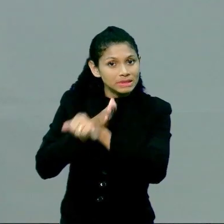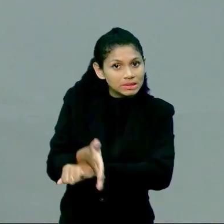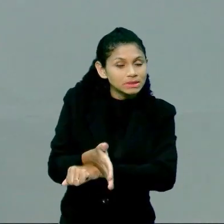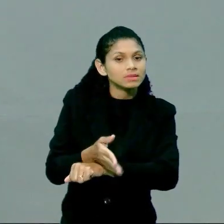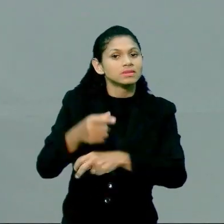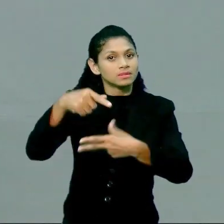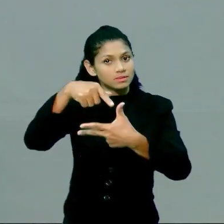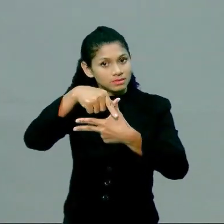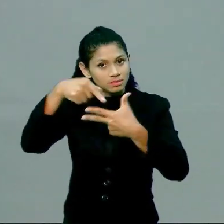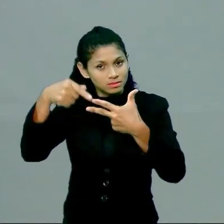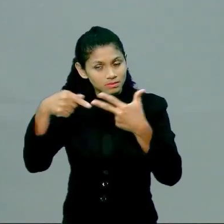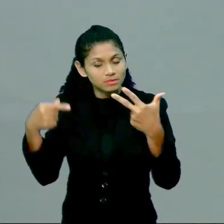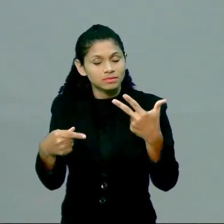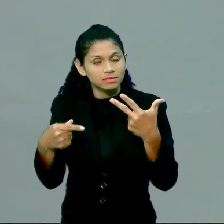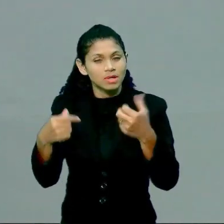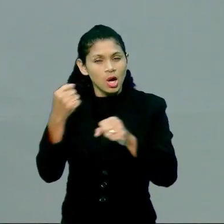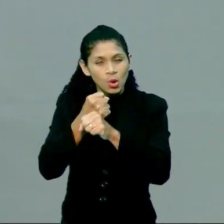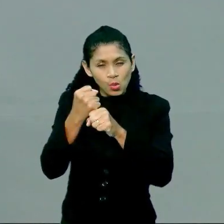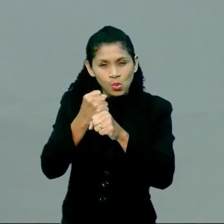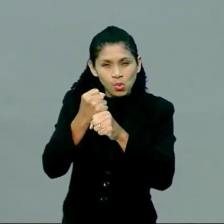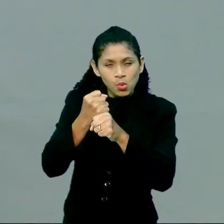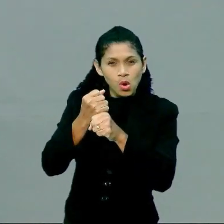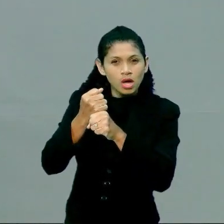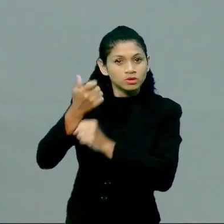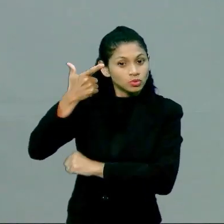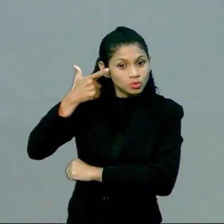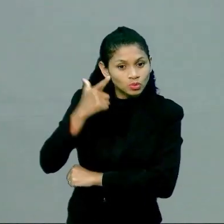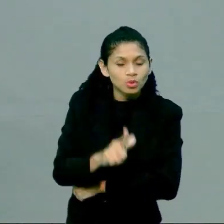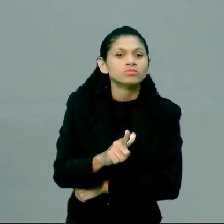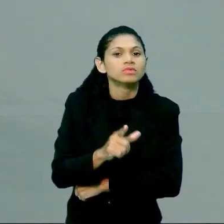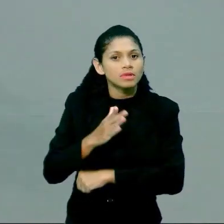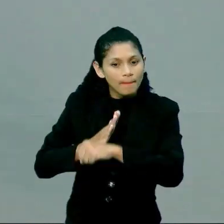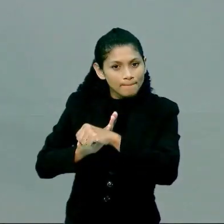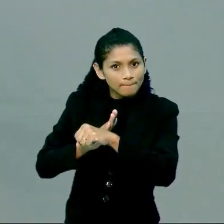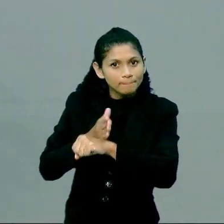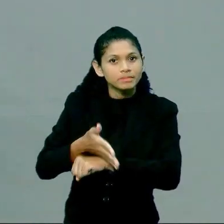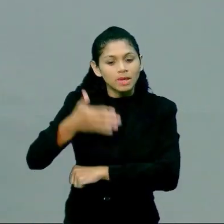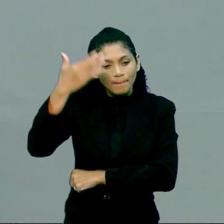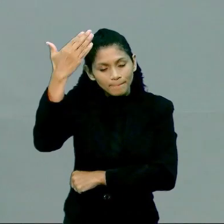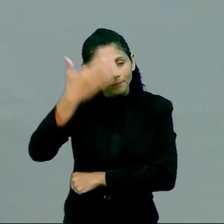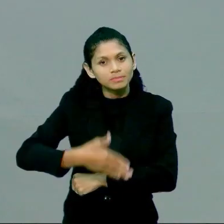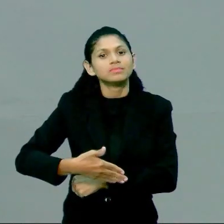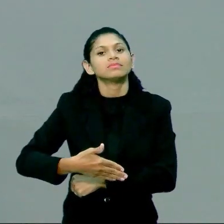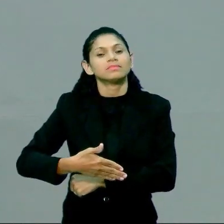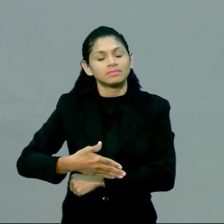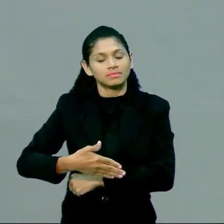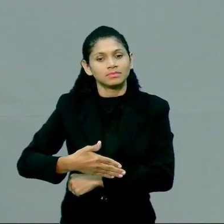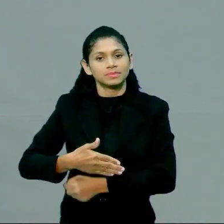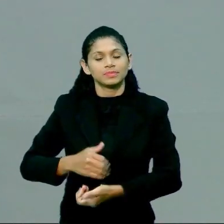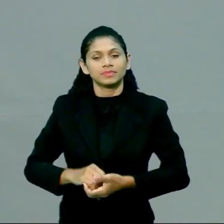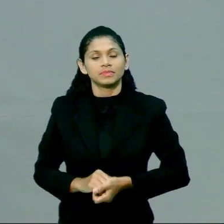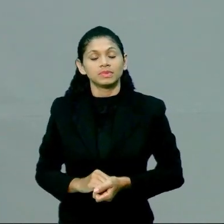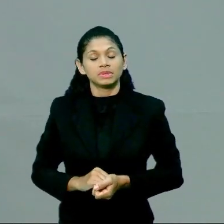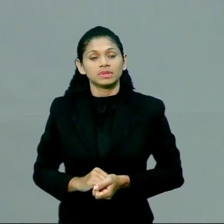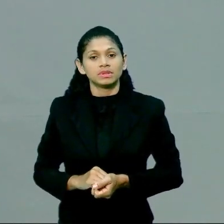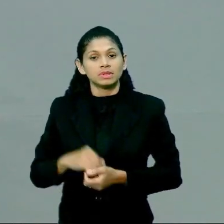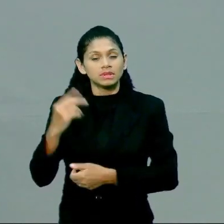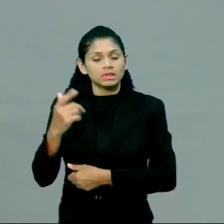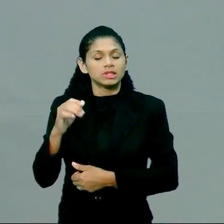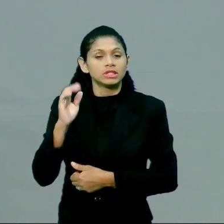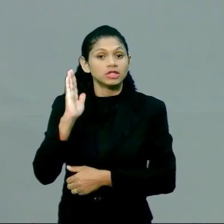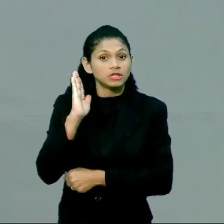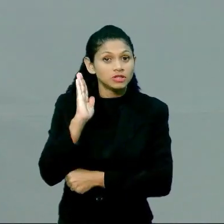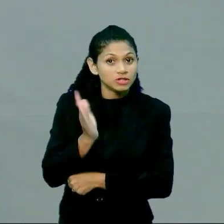Esse é o ano da aprovação. Quem vai fazer a primeira vez, quem já fez outras vezes, mas esse é